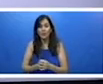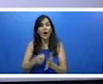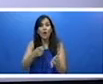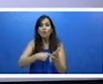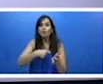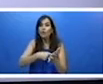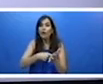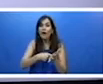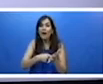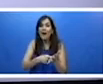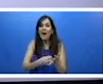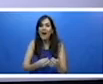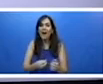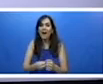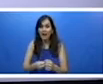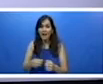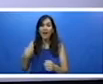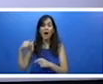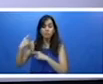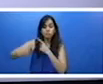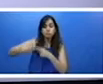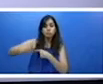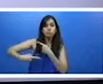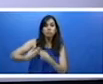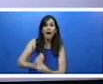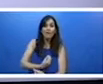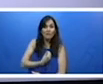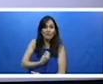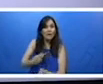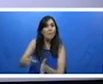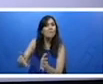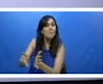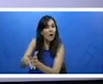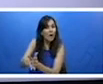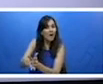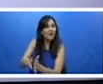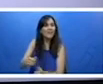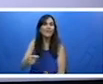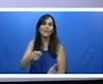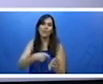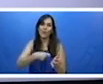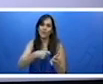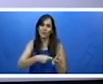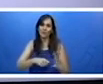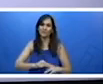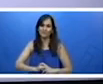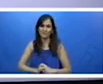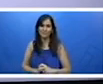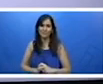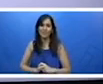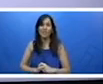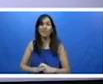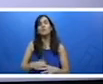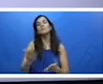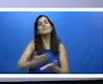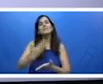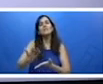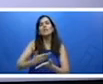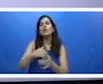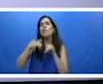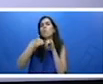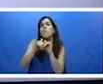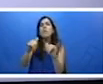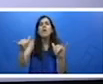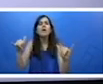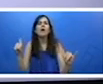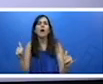no caso os dados biográficos, a biografia básica desse autor. Obras publicadas, o estilo dessa